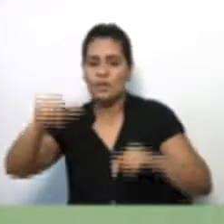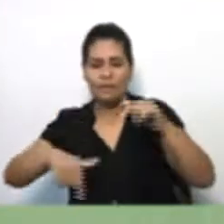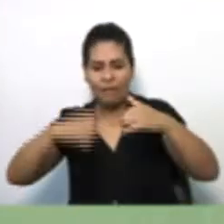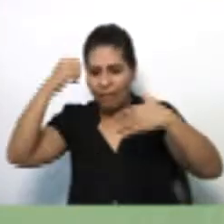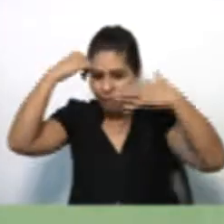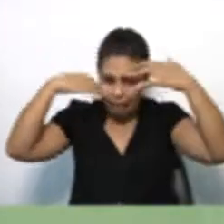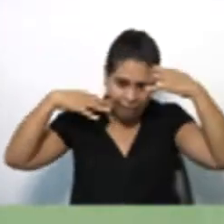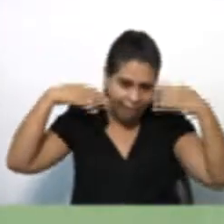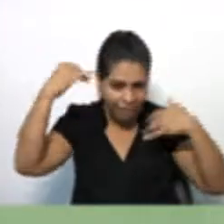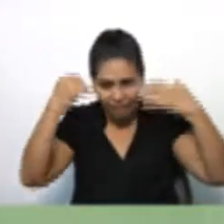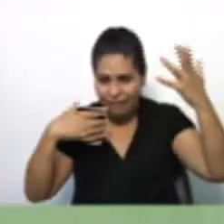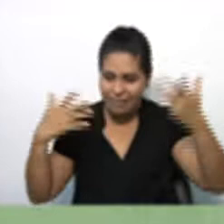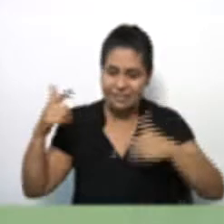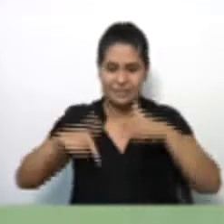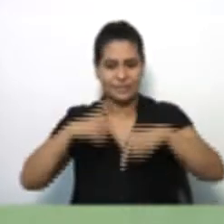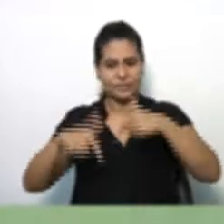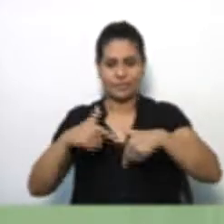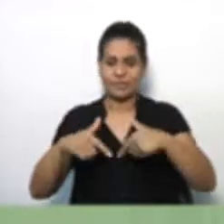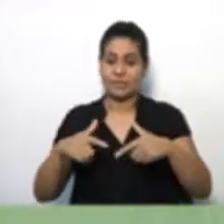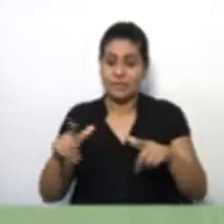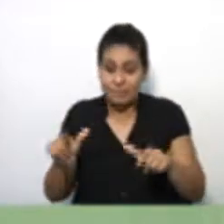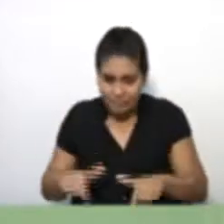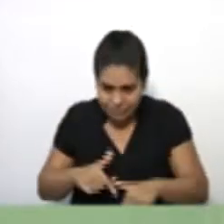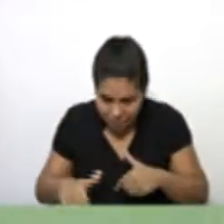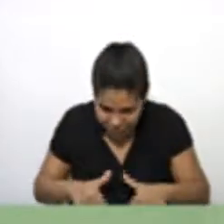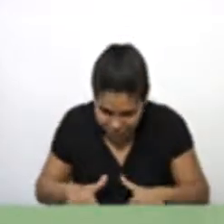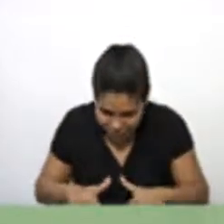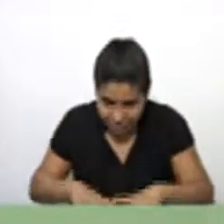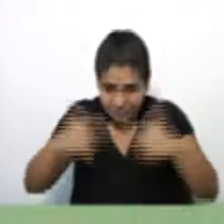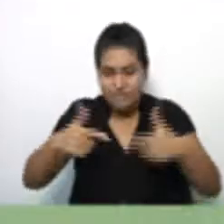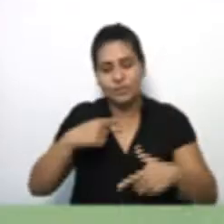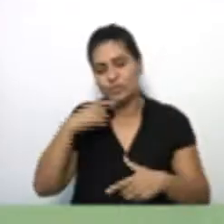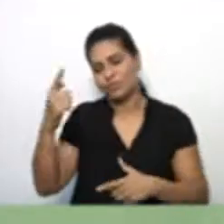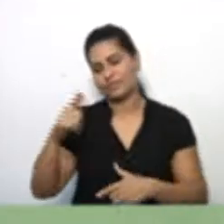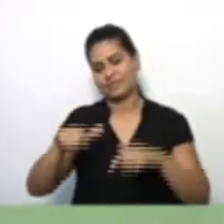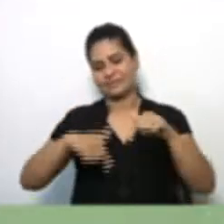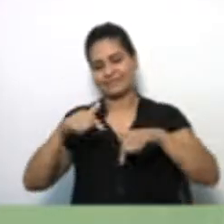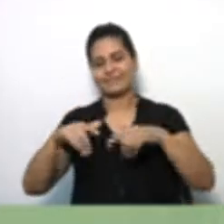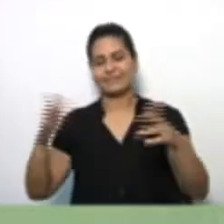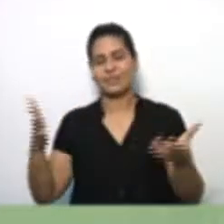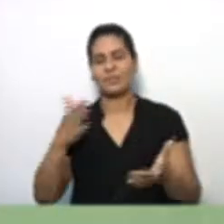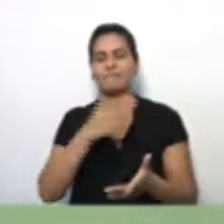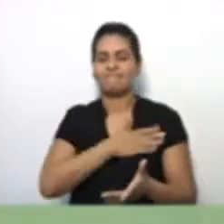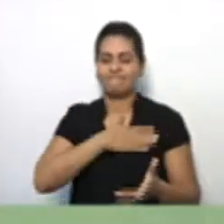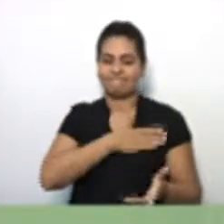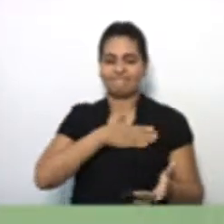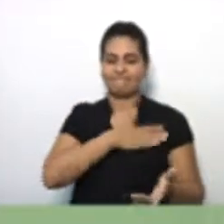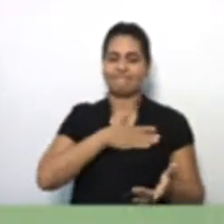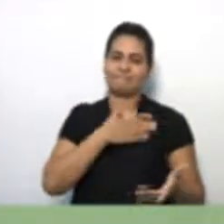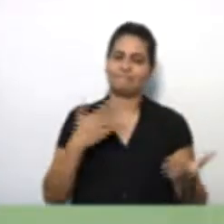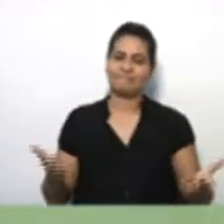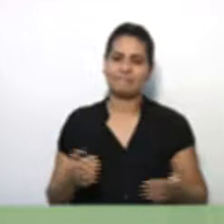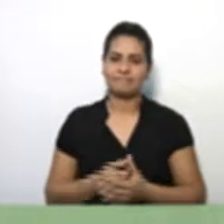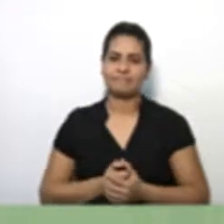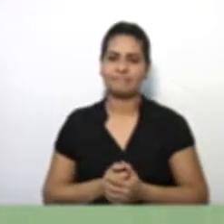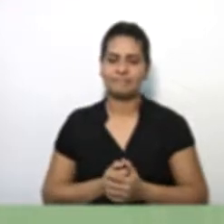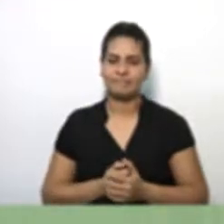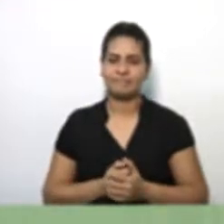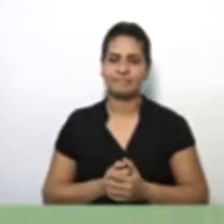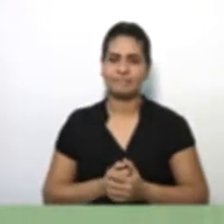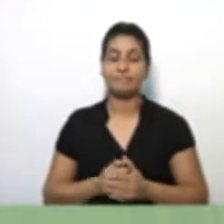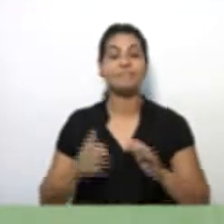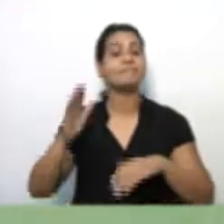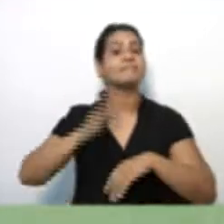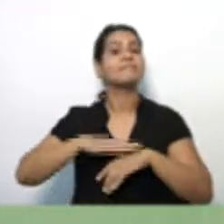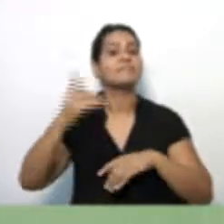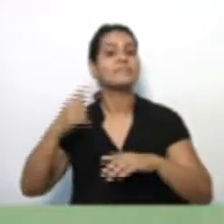vai precisar trabalhar um único dia, porque aquilo você não vai encarar como trabalho, mas sim, né, como prazer. Vamos para